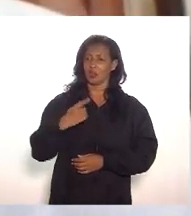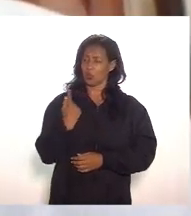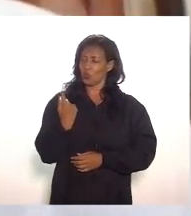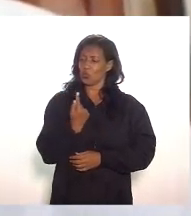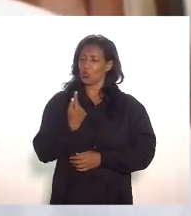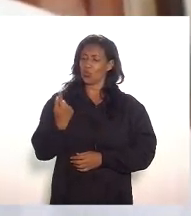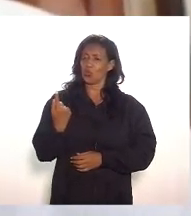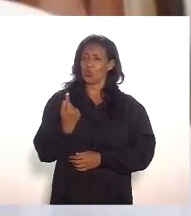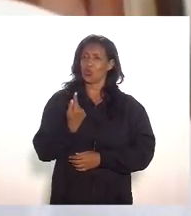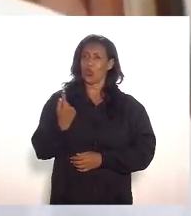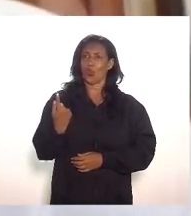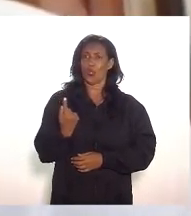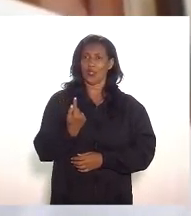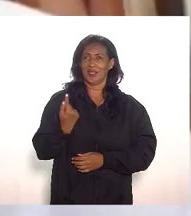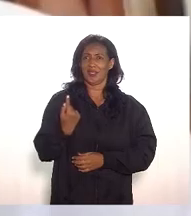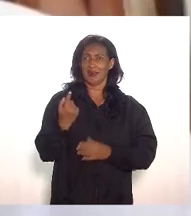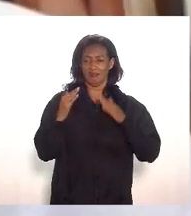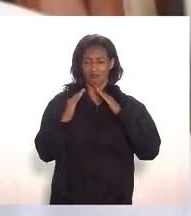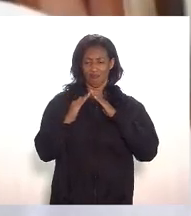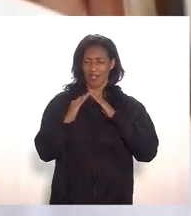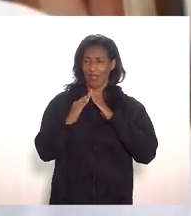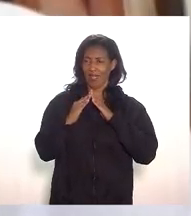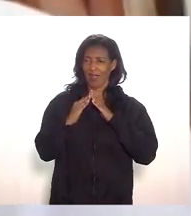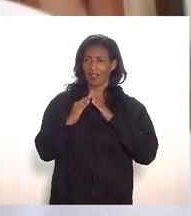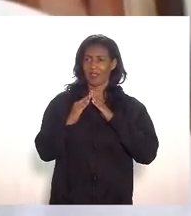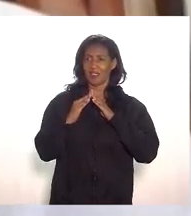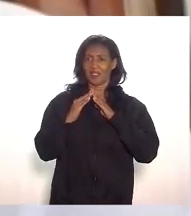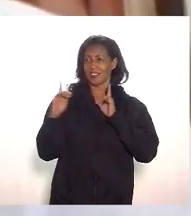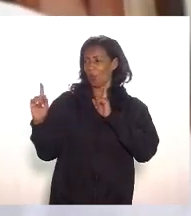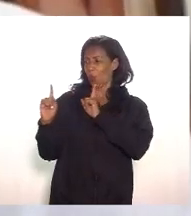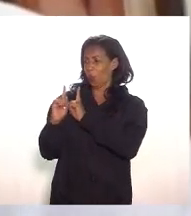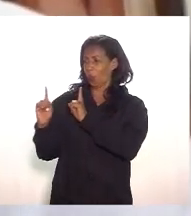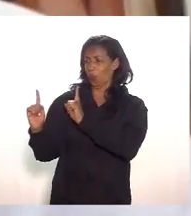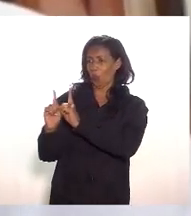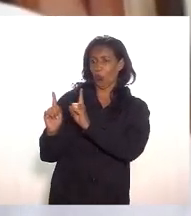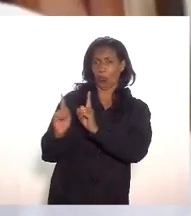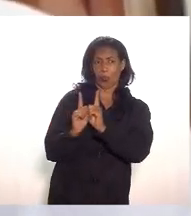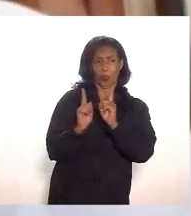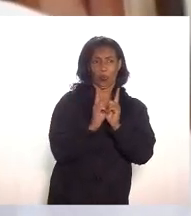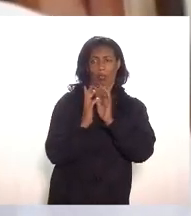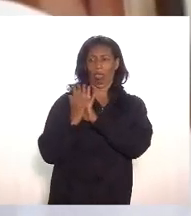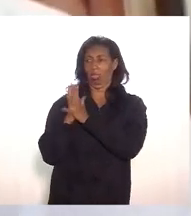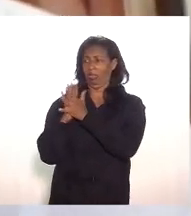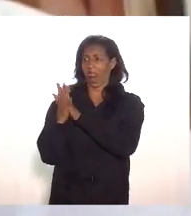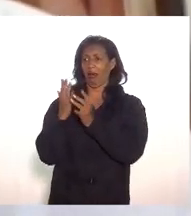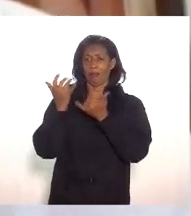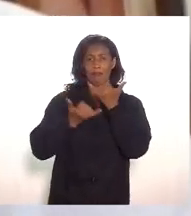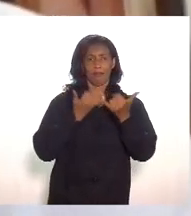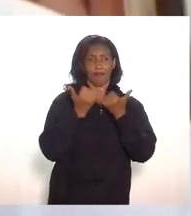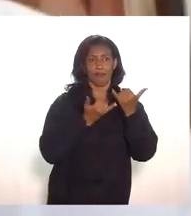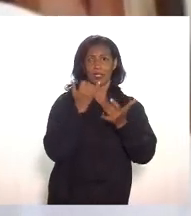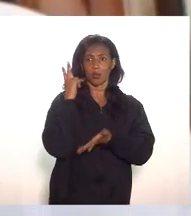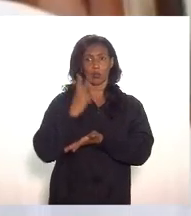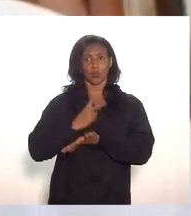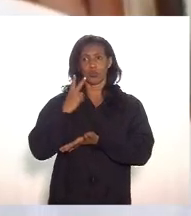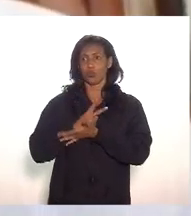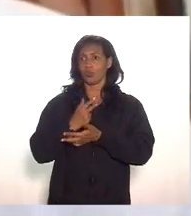se aglomerando através dos vizinhos, ficando próximos aos vizinhos, junto com as crianças, brincando, continuando a mesma